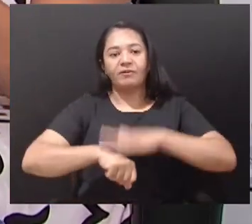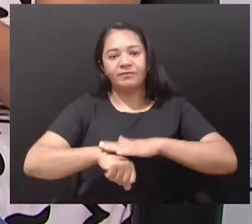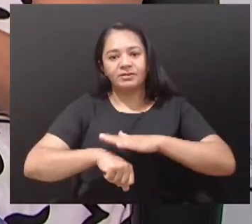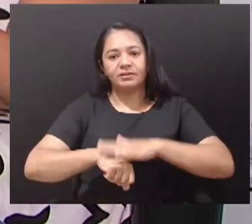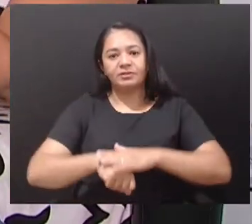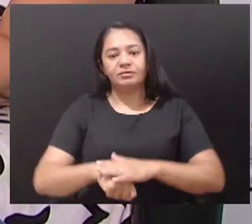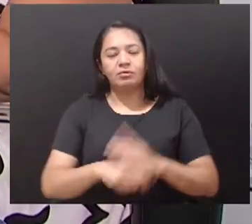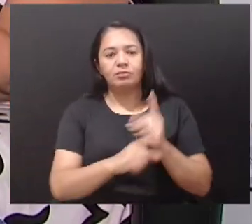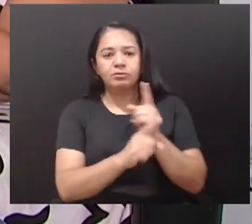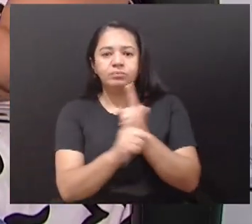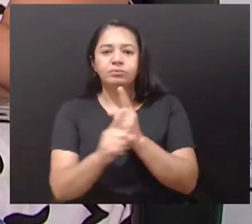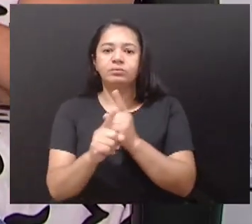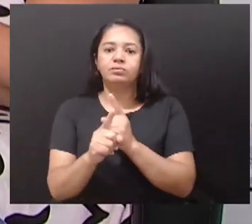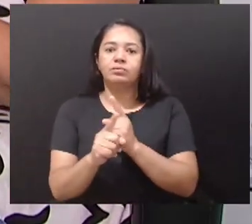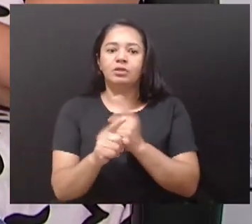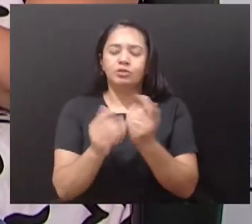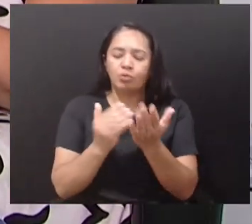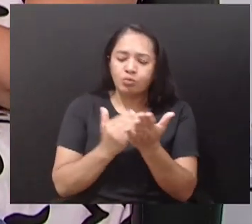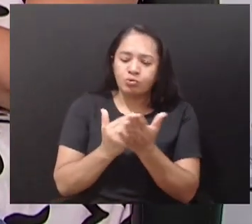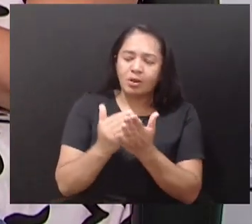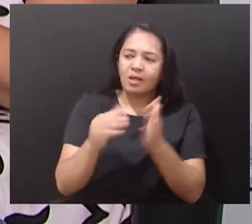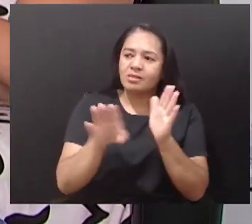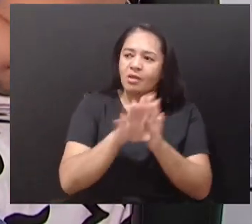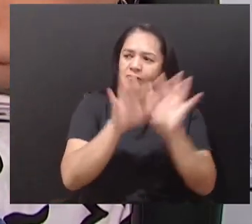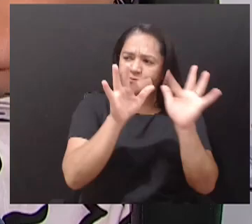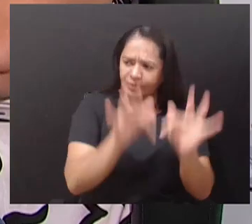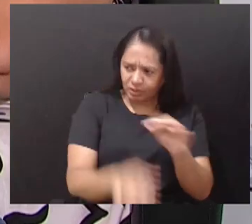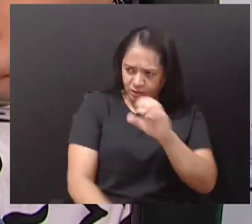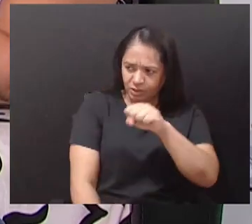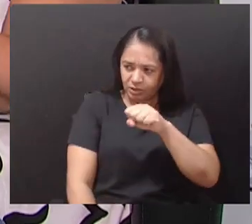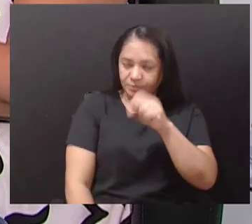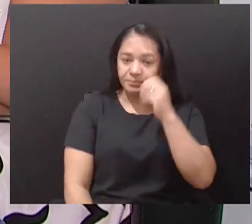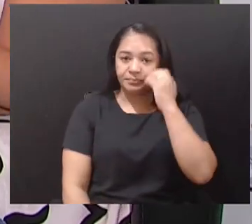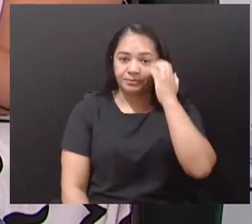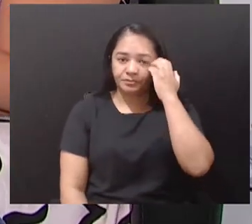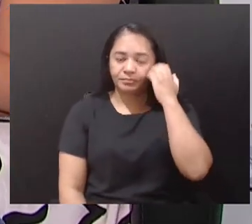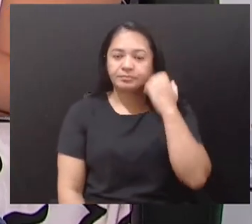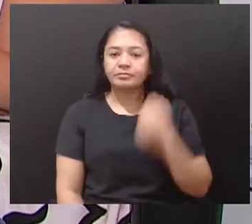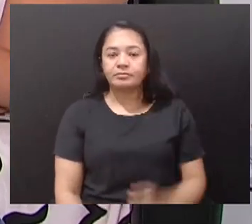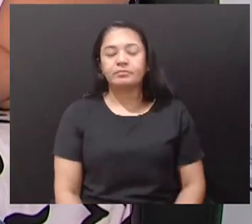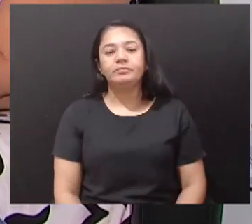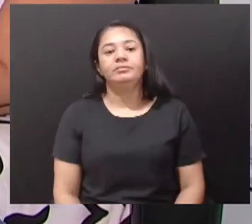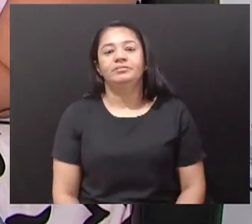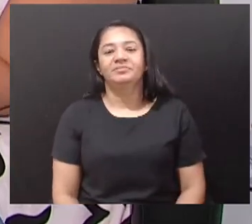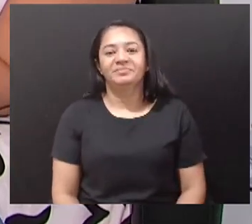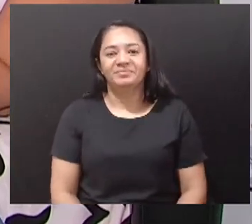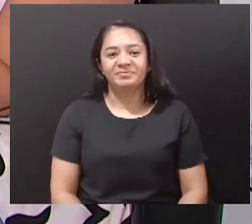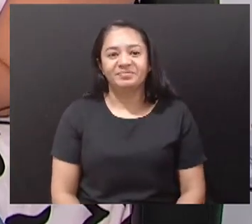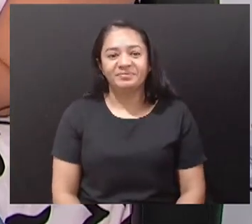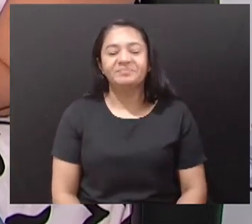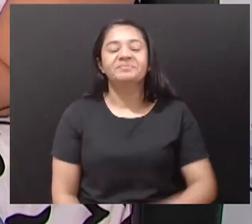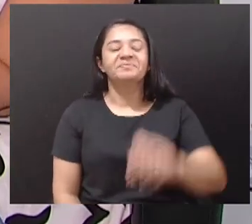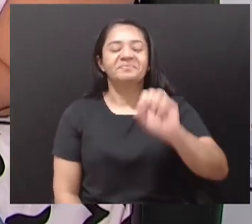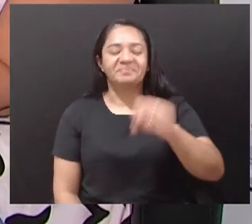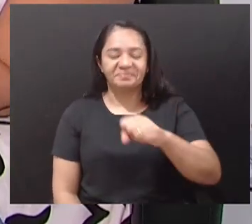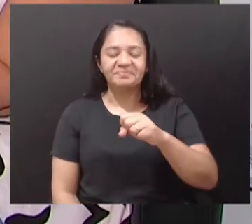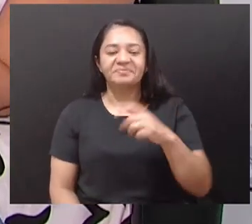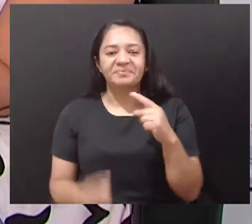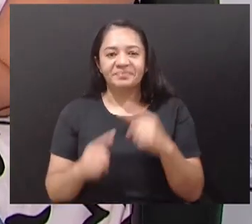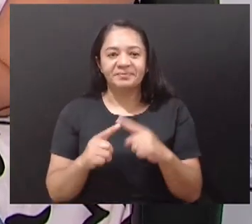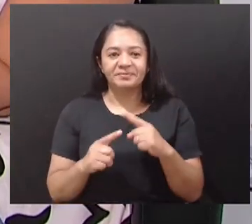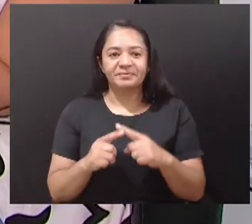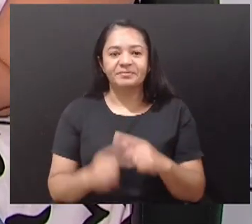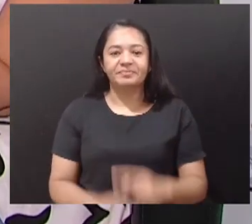atendimento do começo ao fim. Sim. Você é eu-presa, é isso? É bem isso. Porque assim,